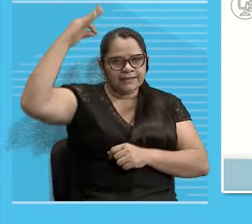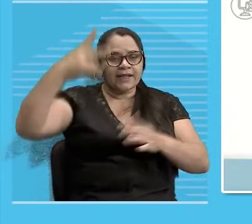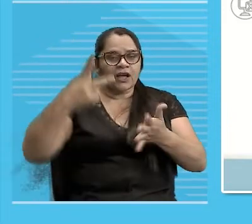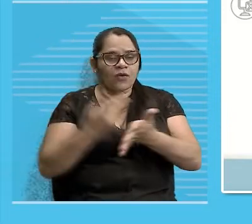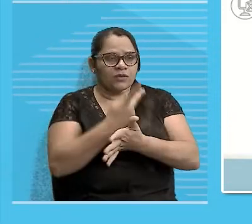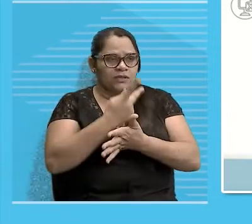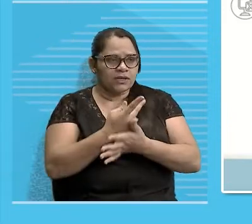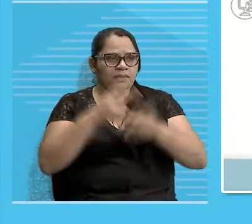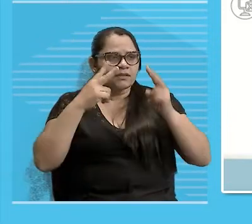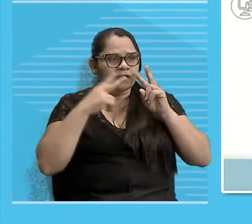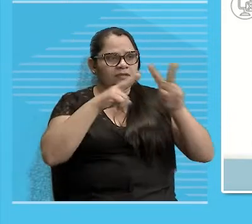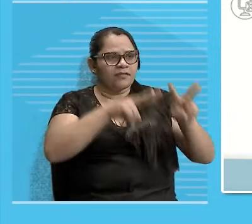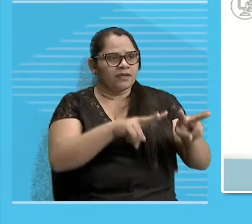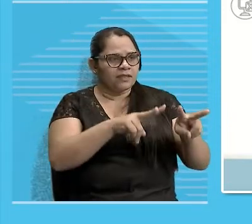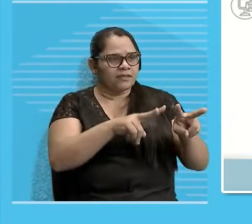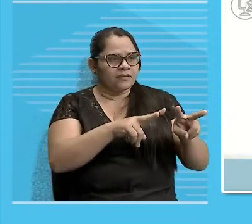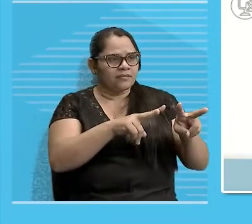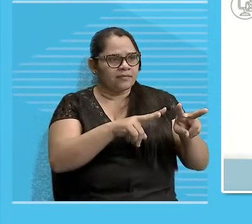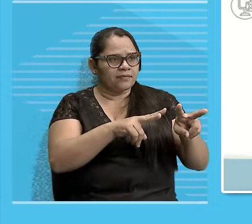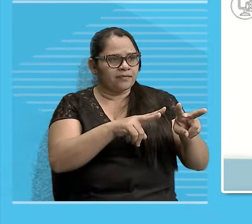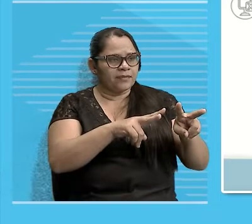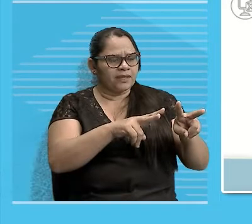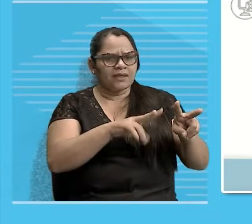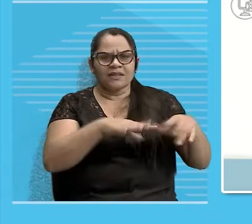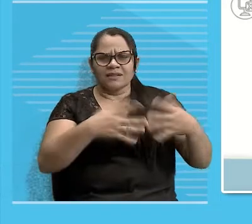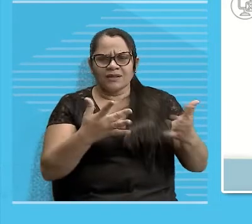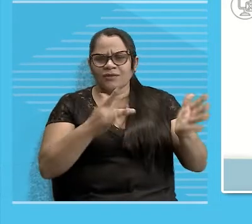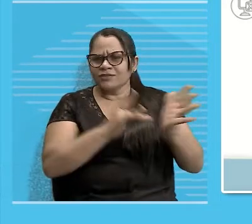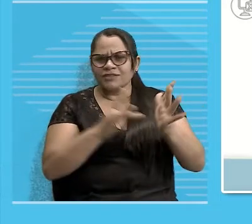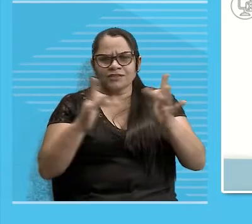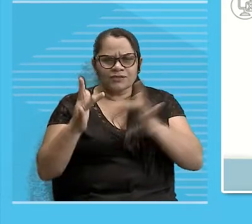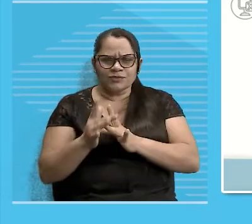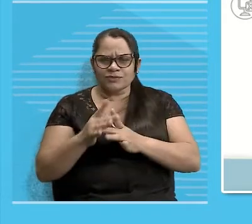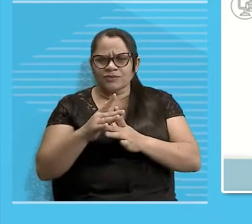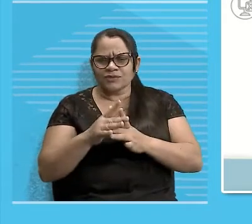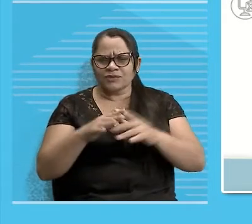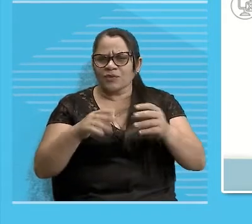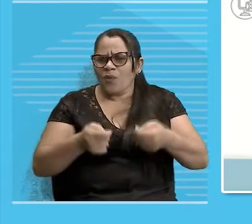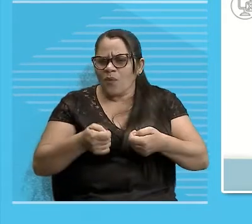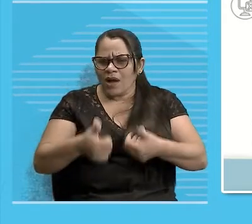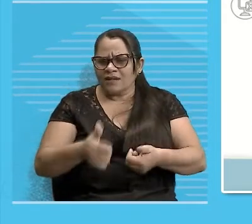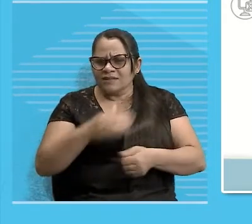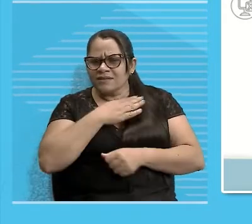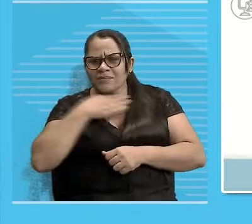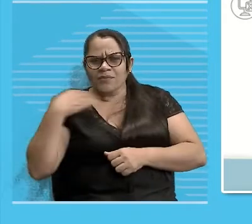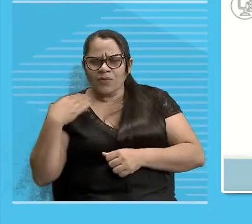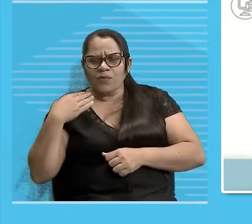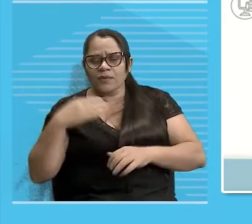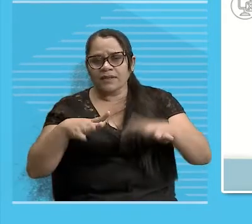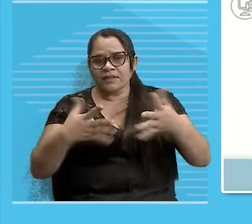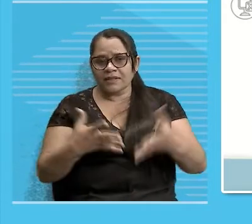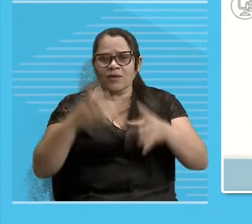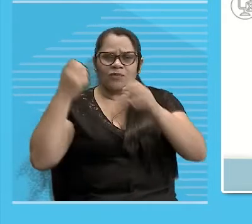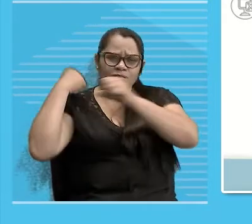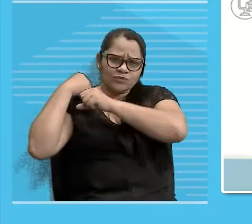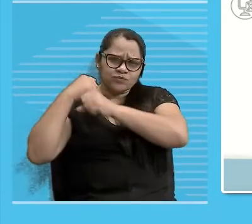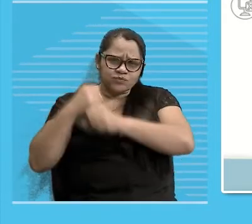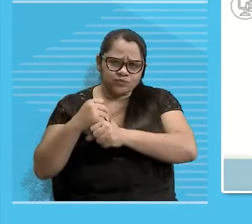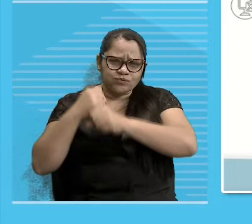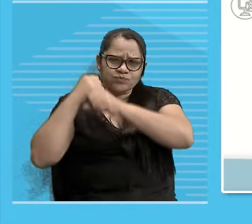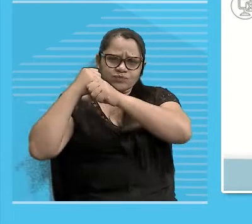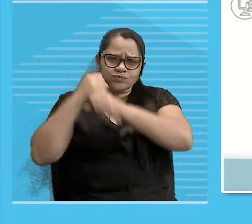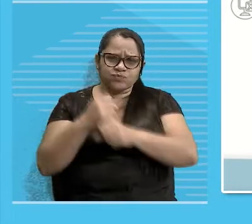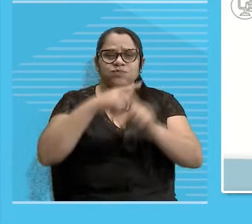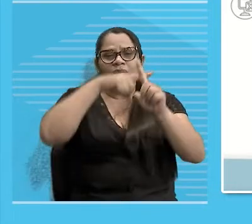meio acabado. Será que ele já morreu? Estava bem destruído, né? De porrada, literalmente, carregou a cruz. Iria carregar a